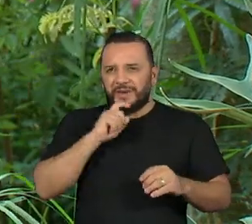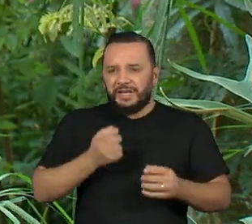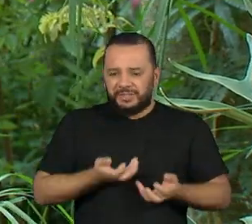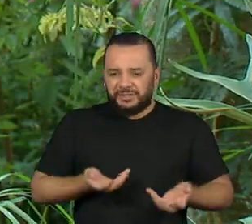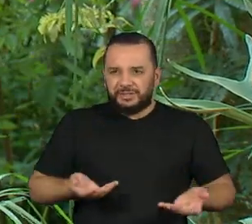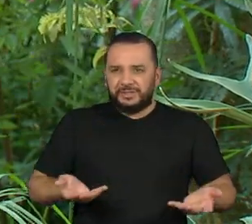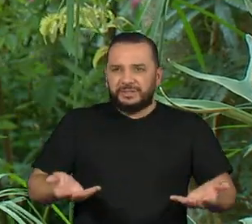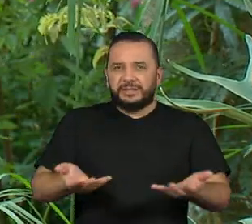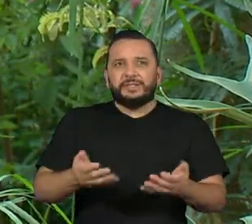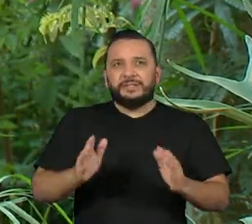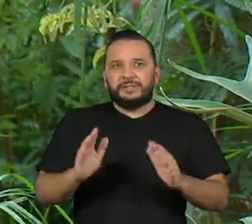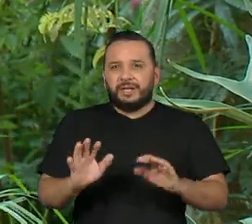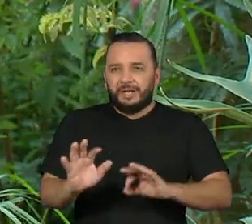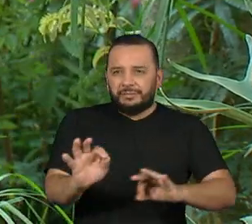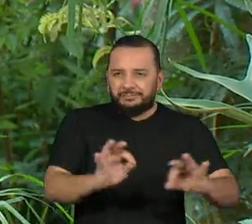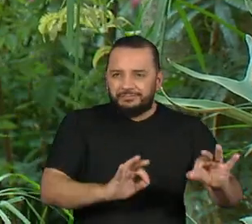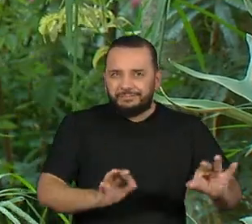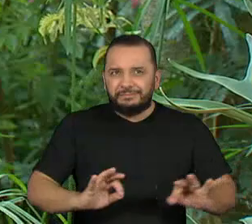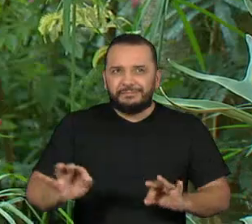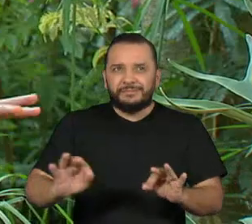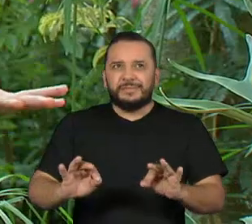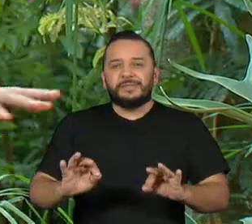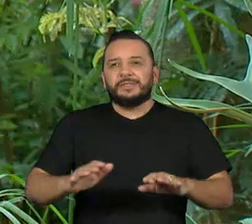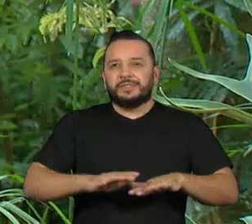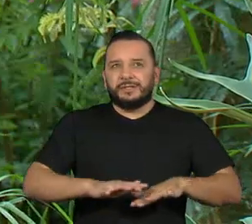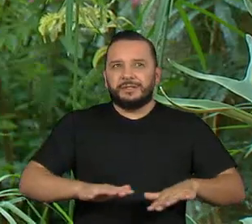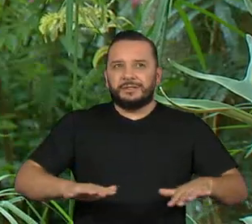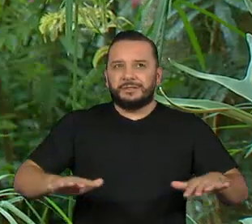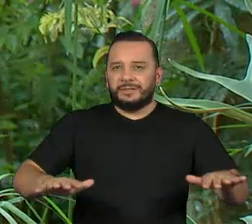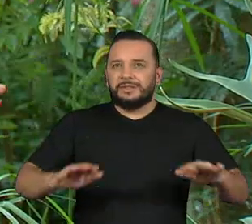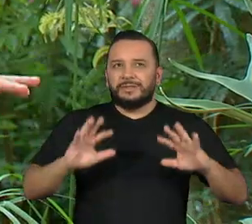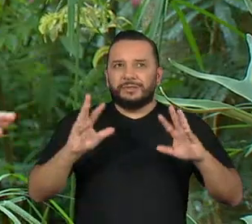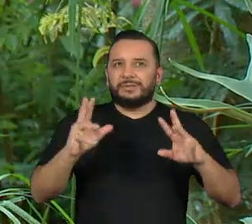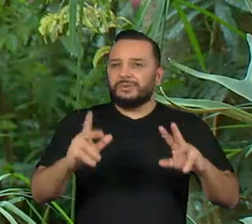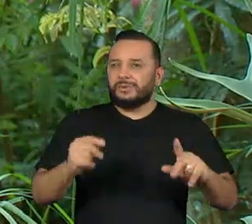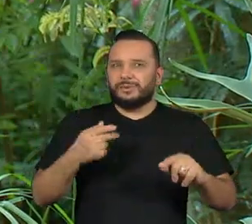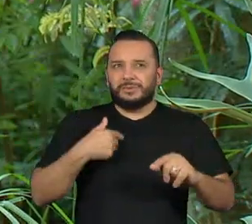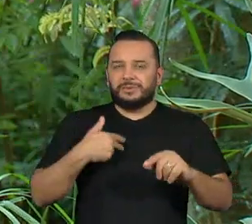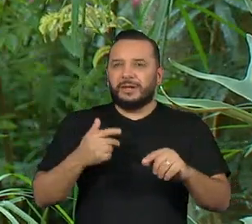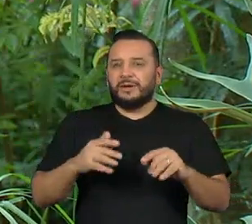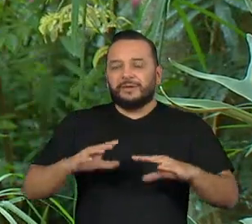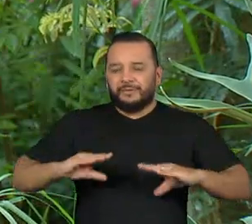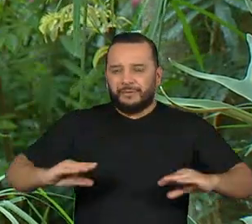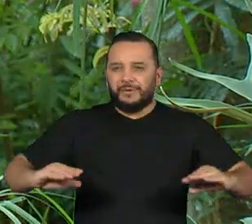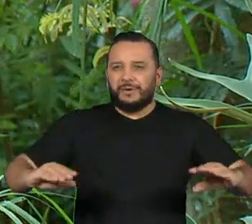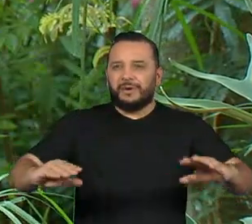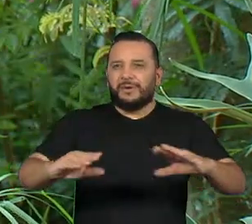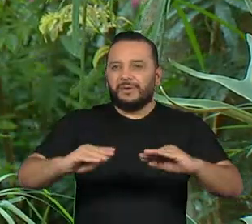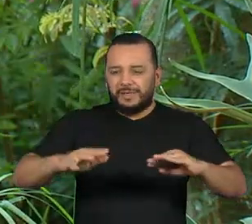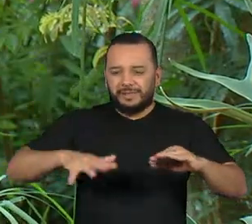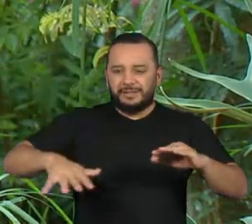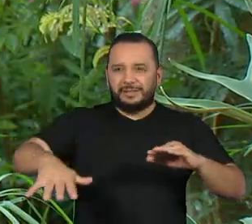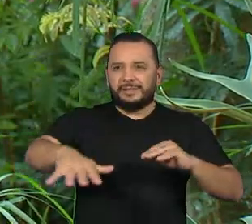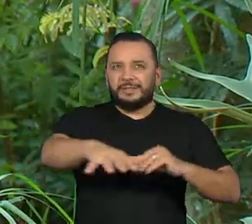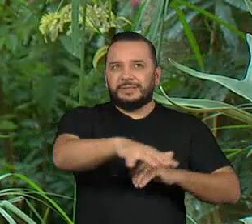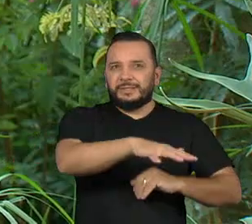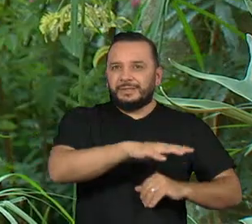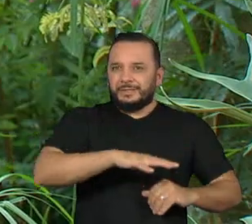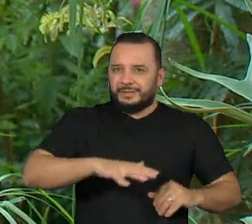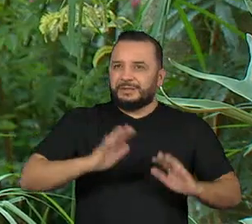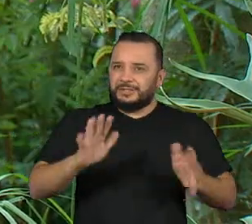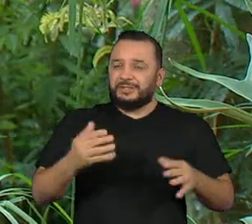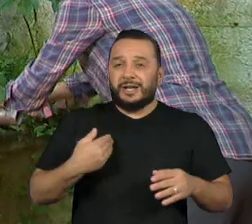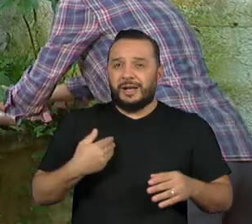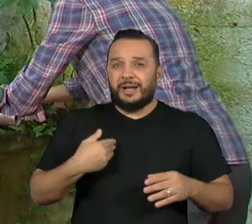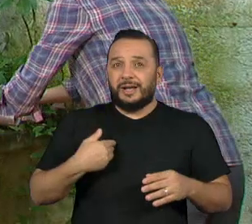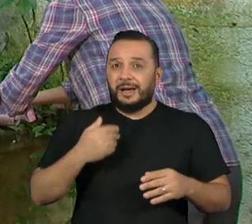fiz composteira e cobri o solo com todas as podas e folhas. Isso já foi criando vida